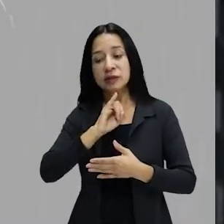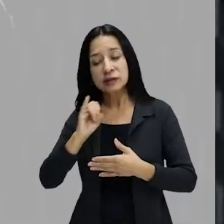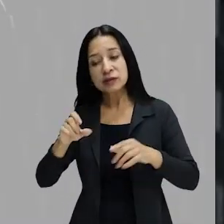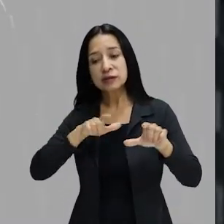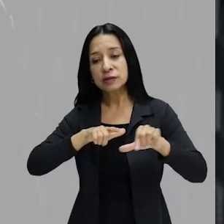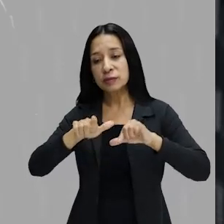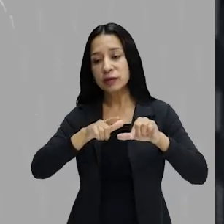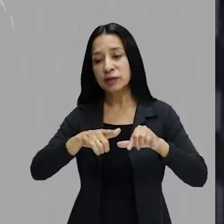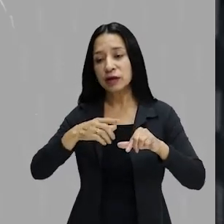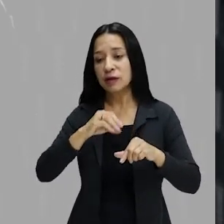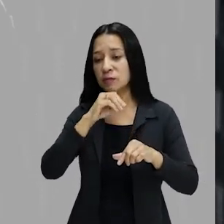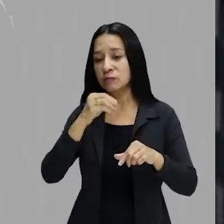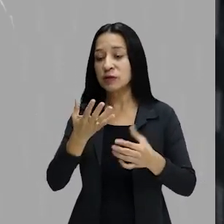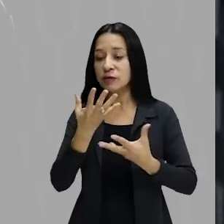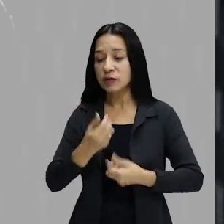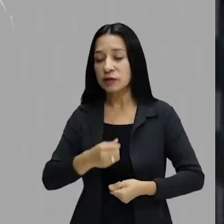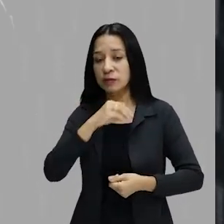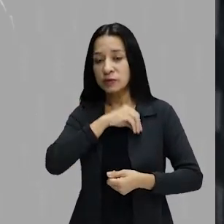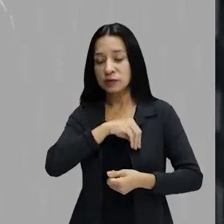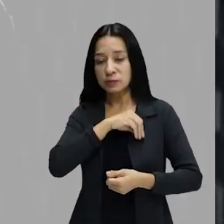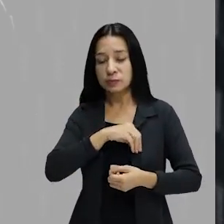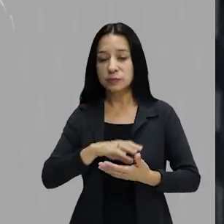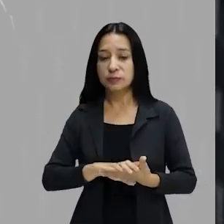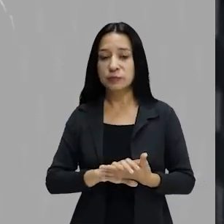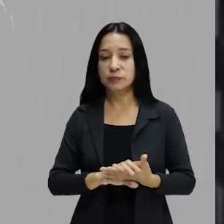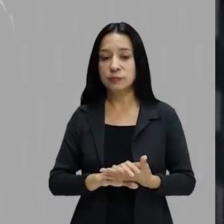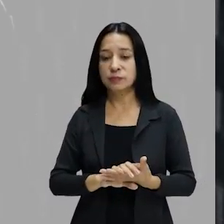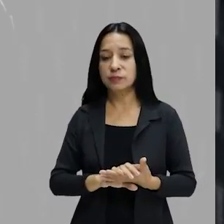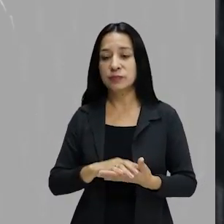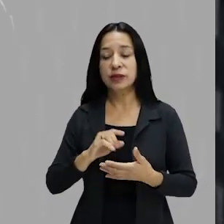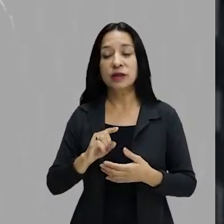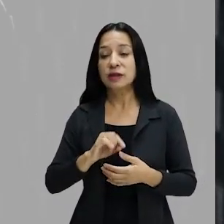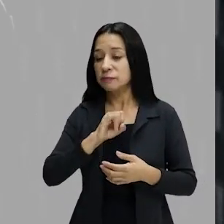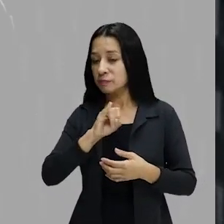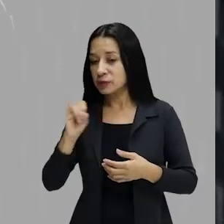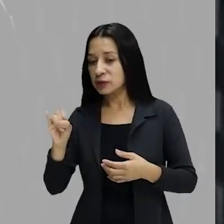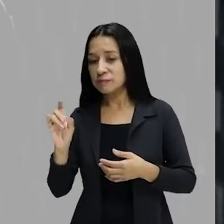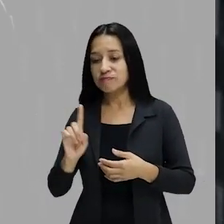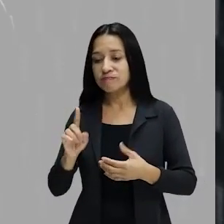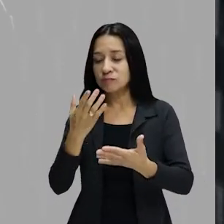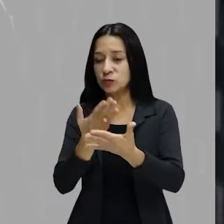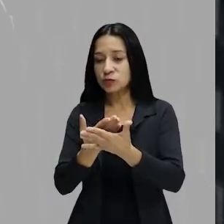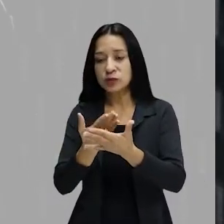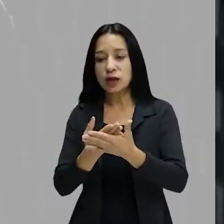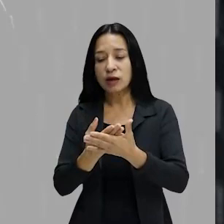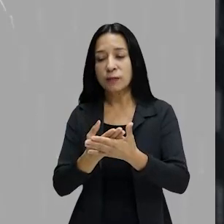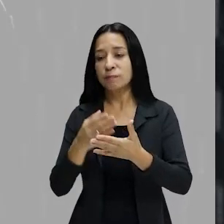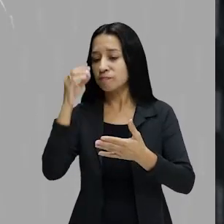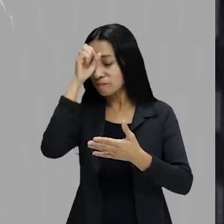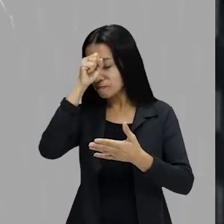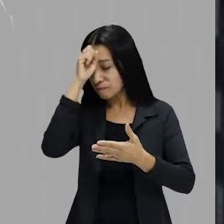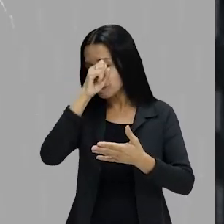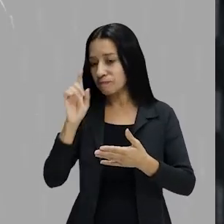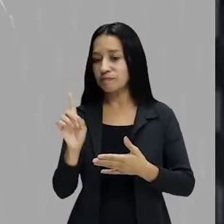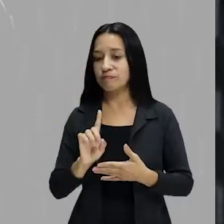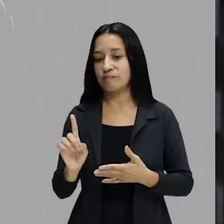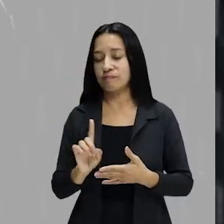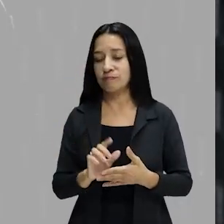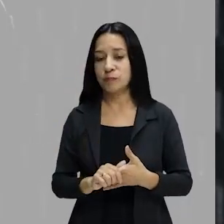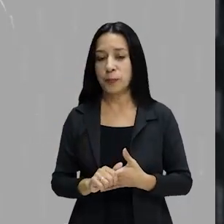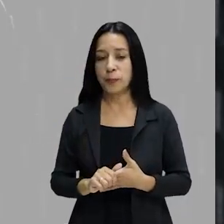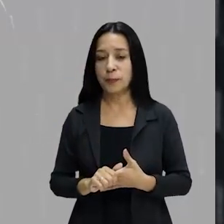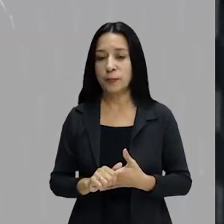dinheiro. Se você não estudar, você não vai aprender. Então, a condição, sempre a mais